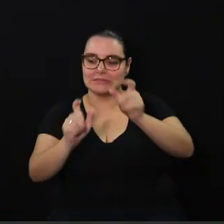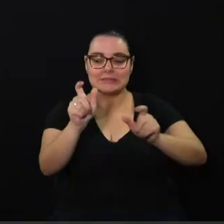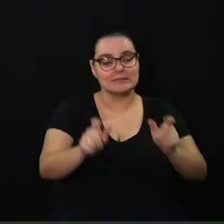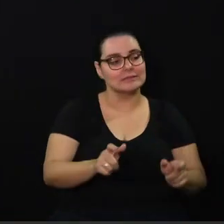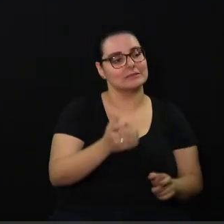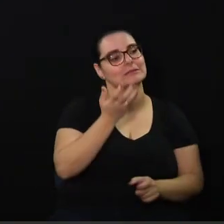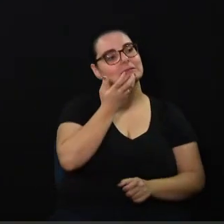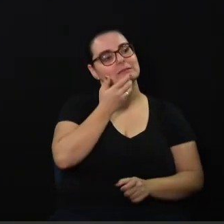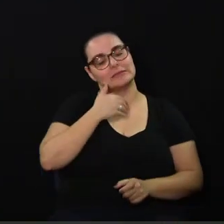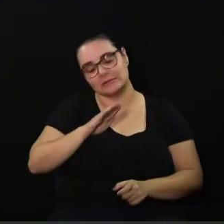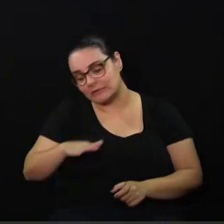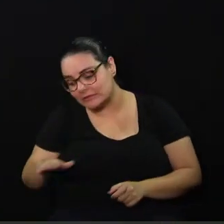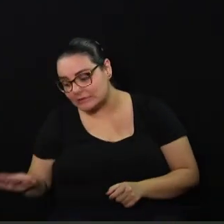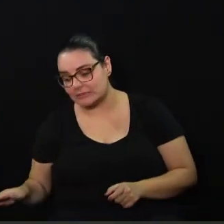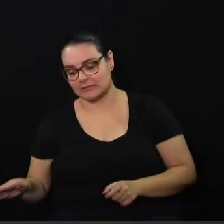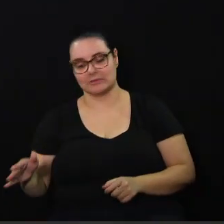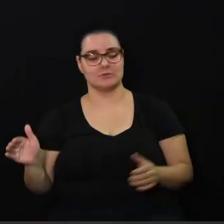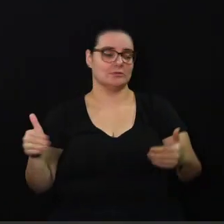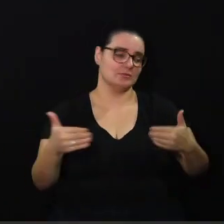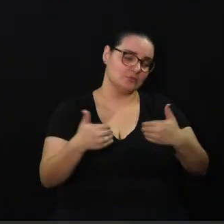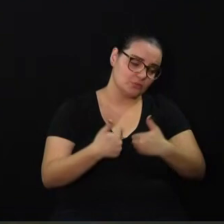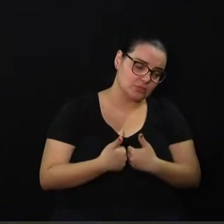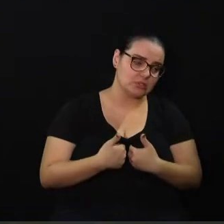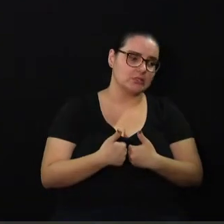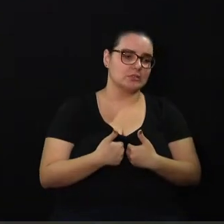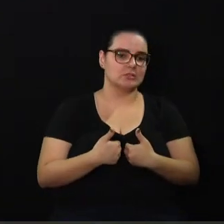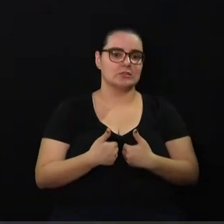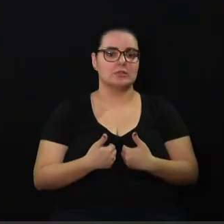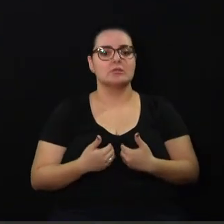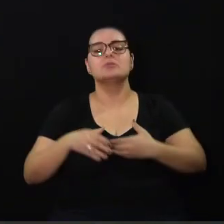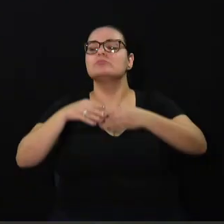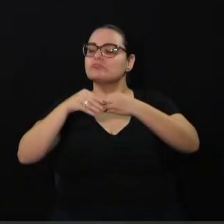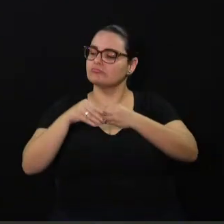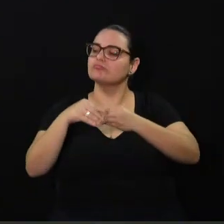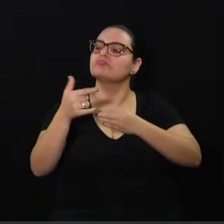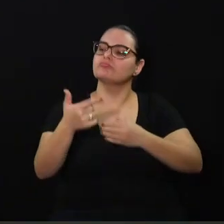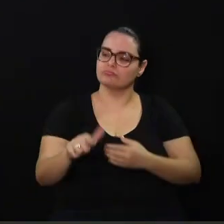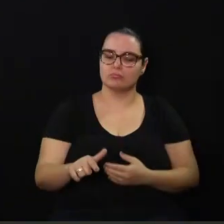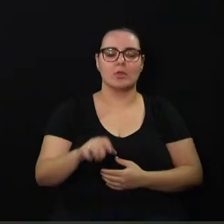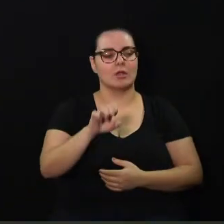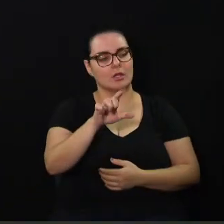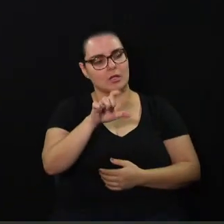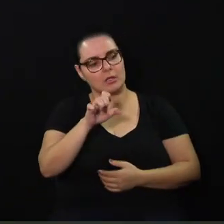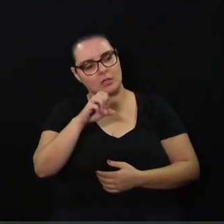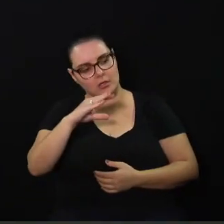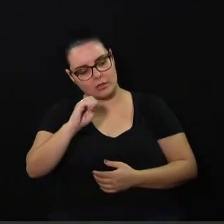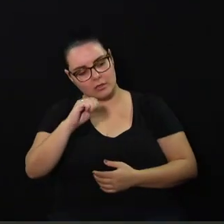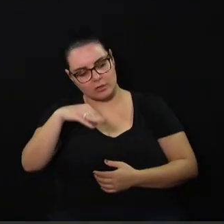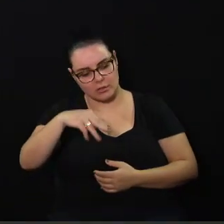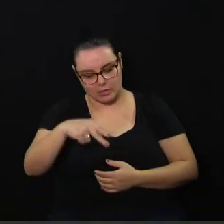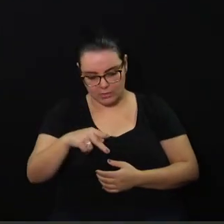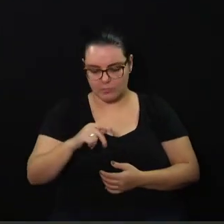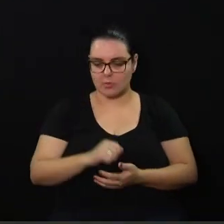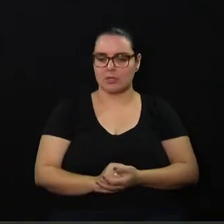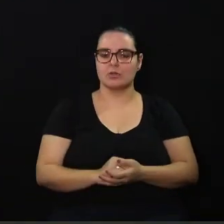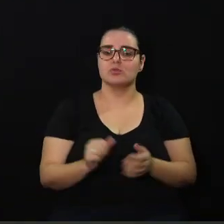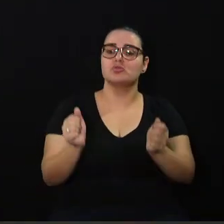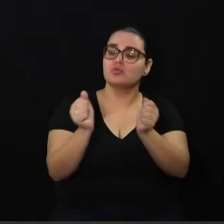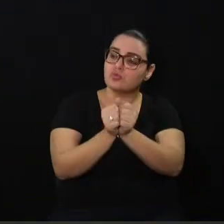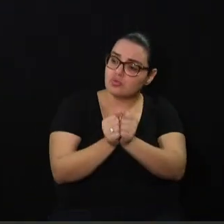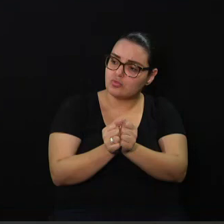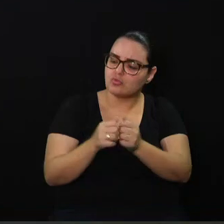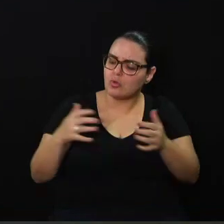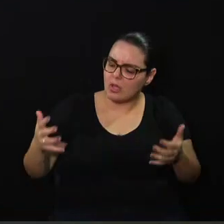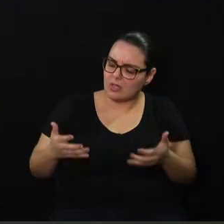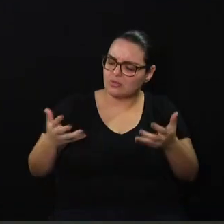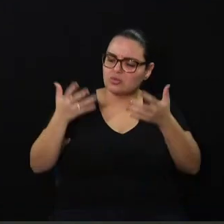crianças então uma vez mais comprimento ele camp é por ter junto conosco ele em campo nos ajudou muito